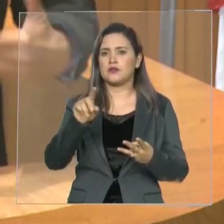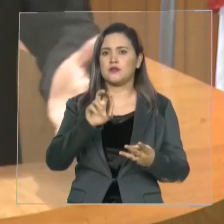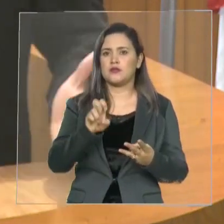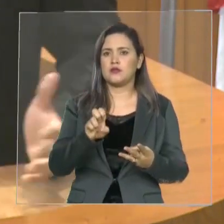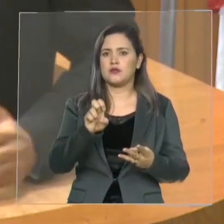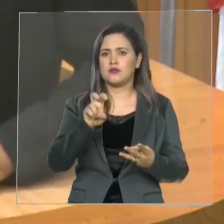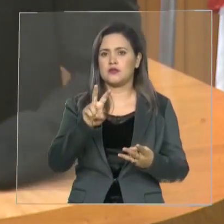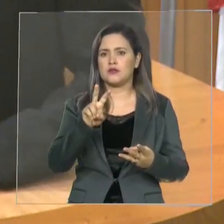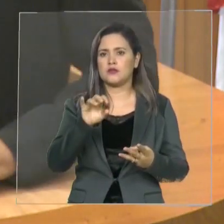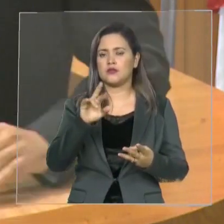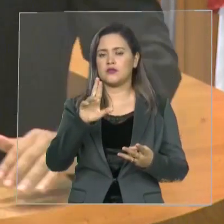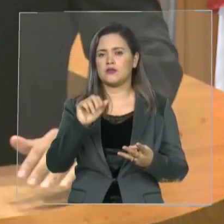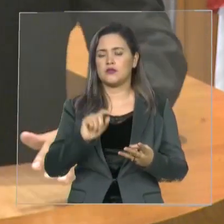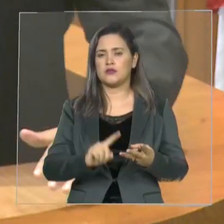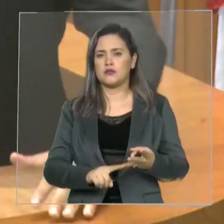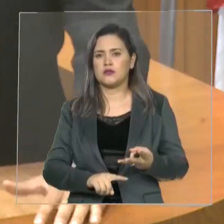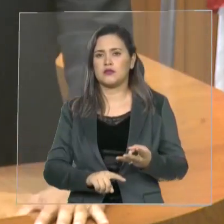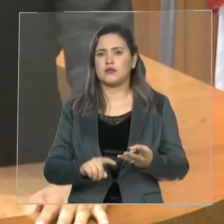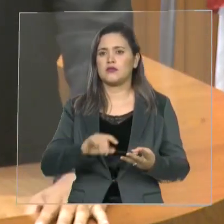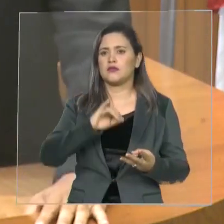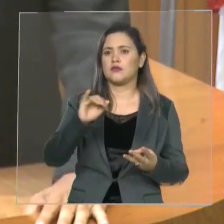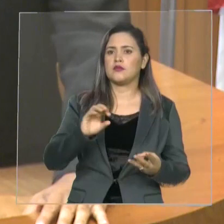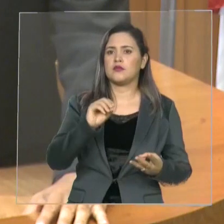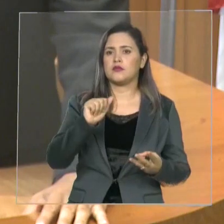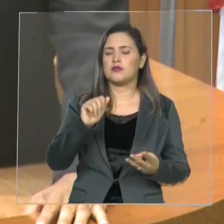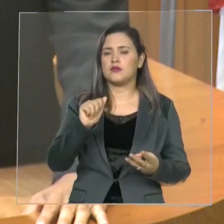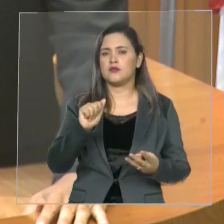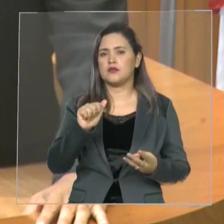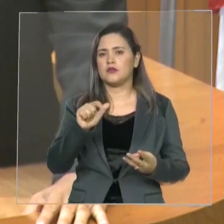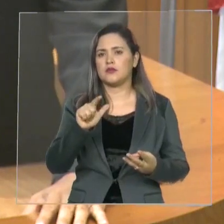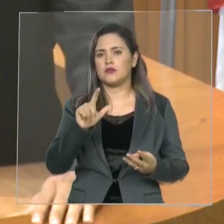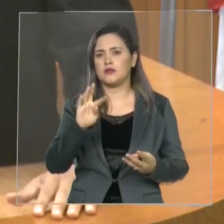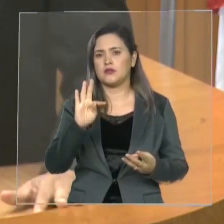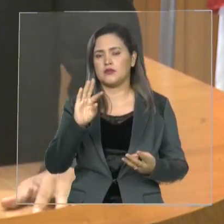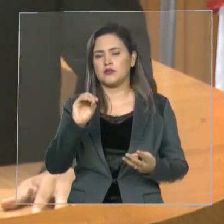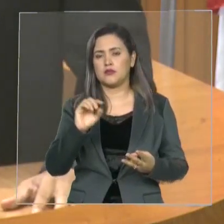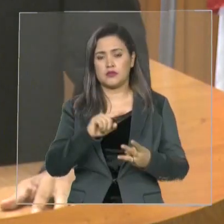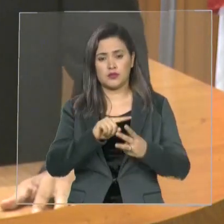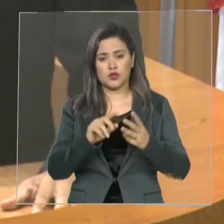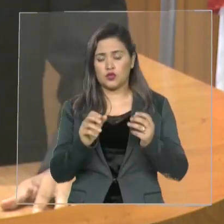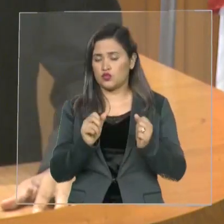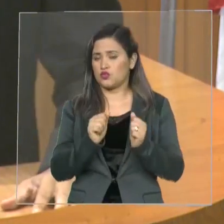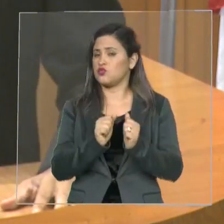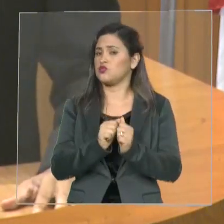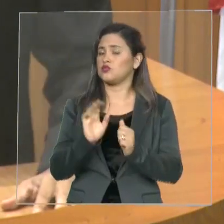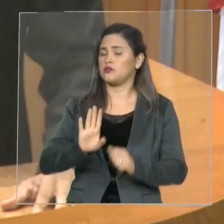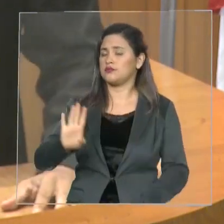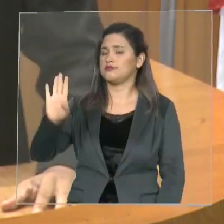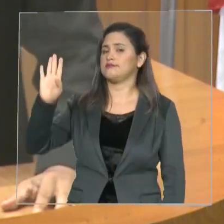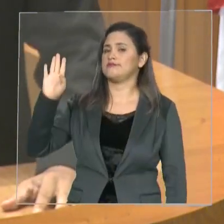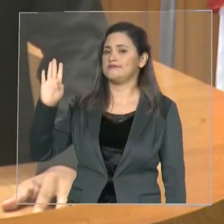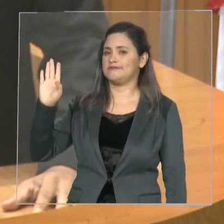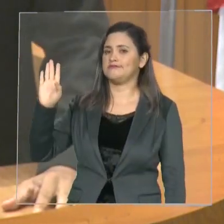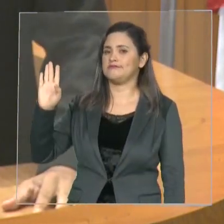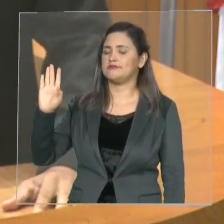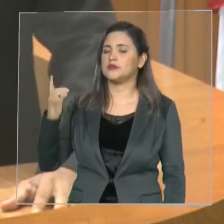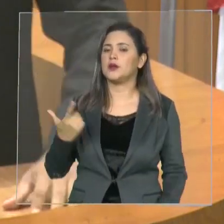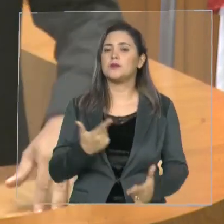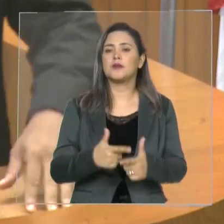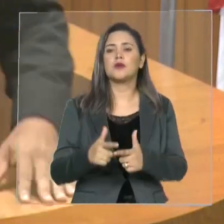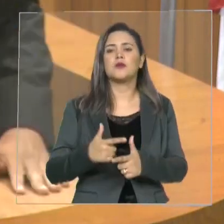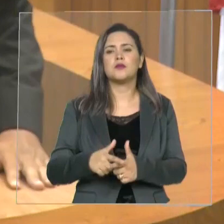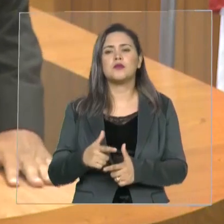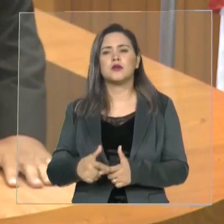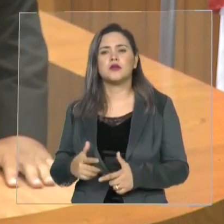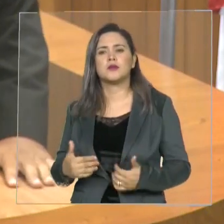O grande problema do deputado Carlinhos Florencio, eu acho, é que acha que o povo de Bacabal tem